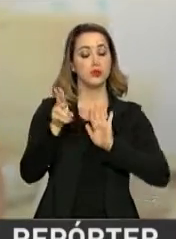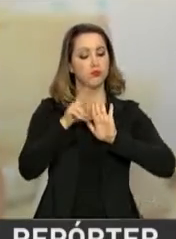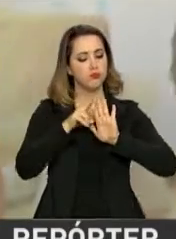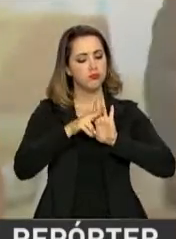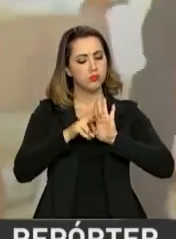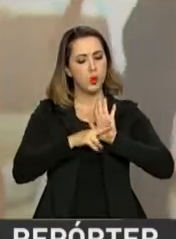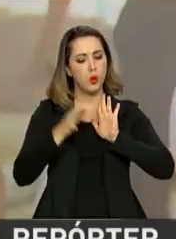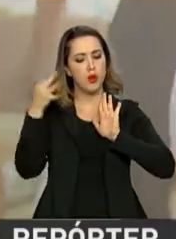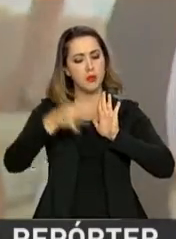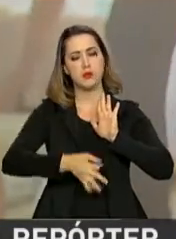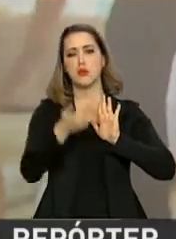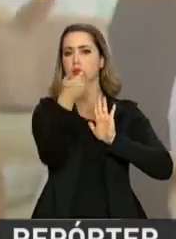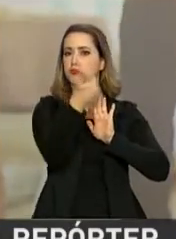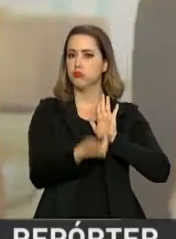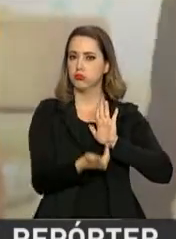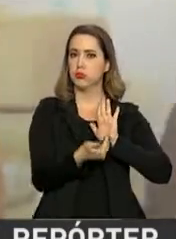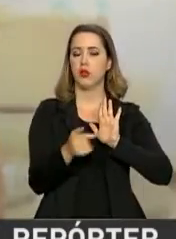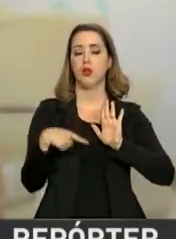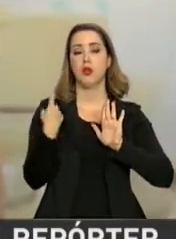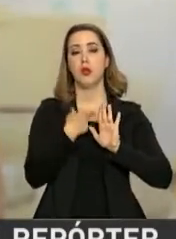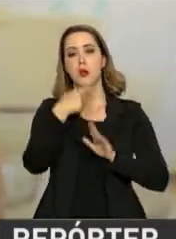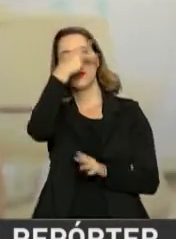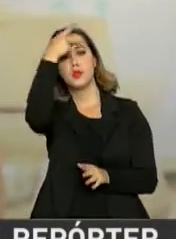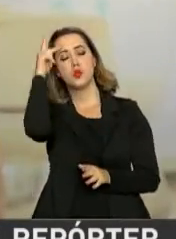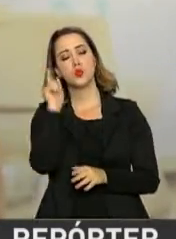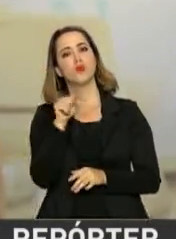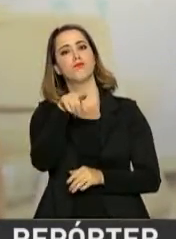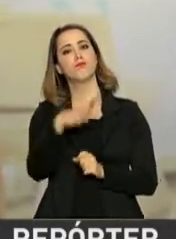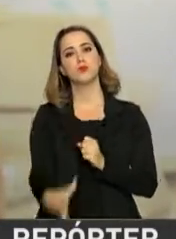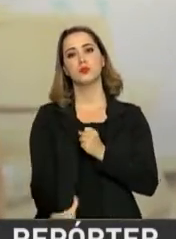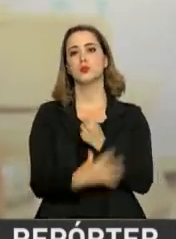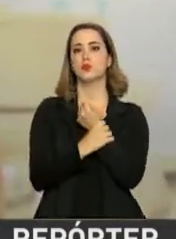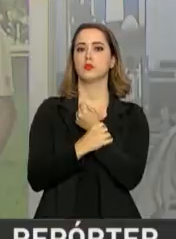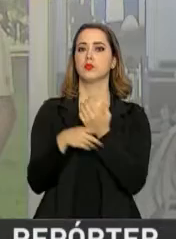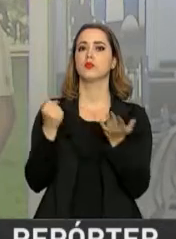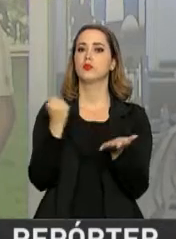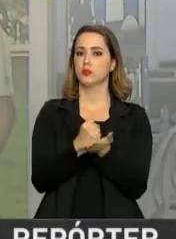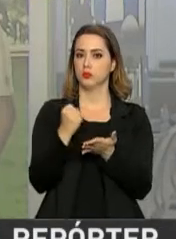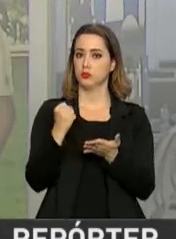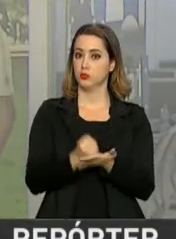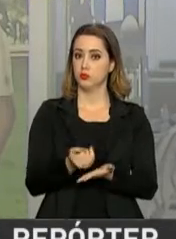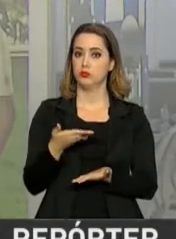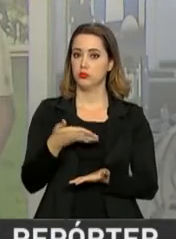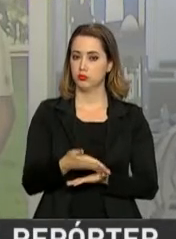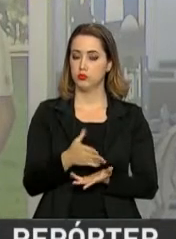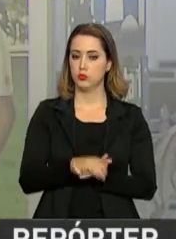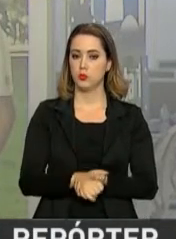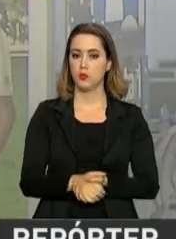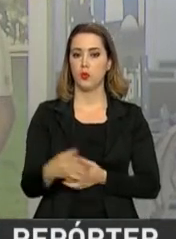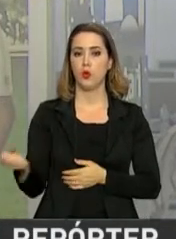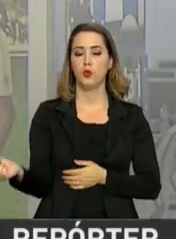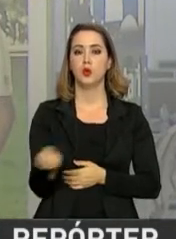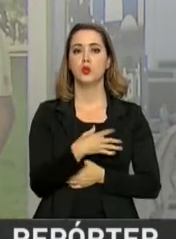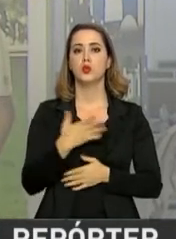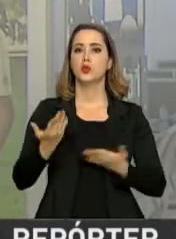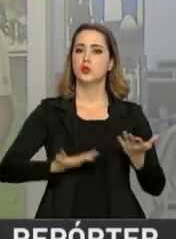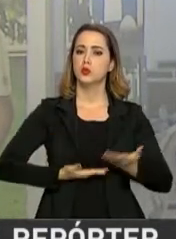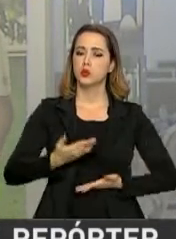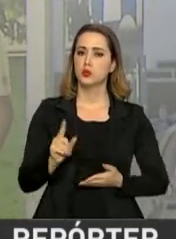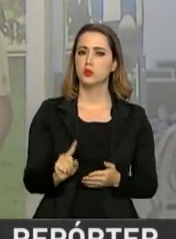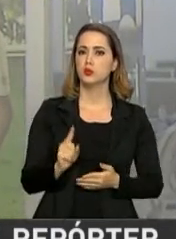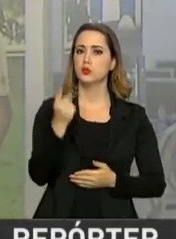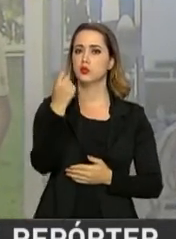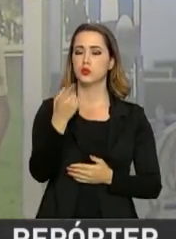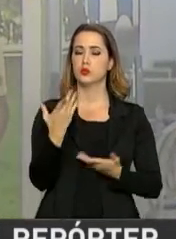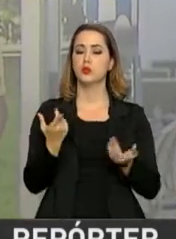ns e de uma forma que o consumidor tivesse segurança nessa conta o novo serviço é mais uma opção está